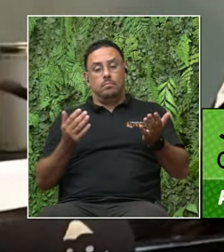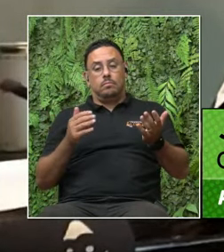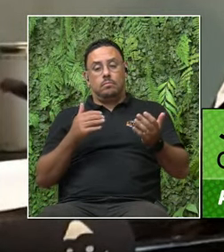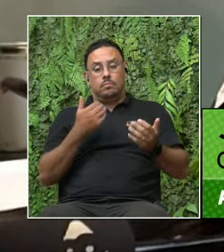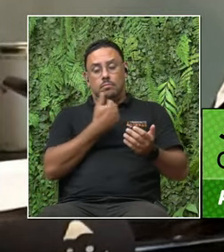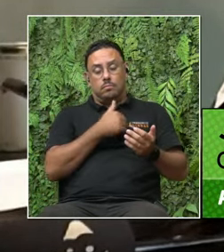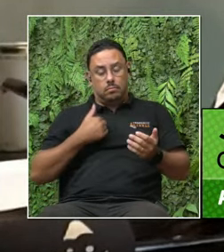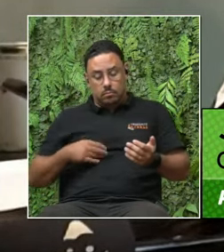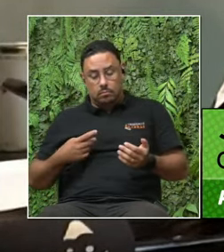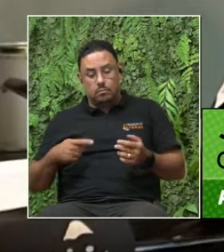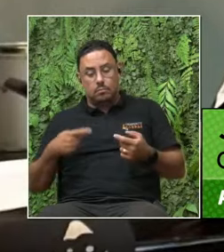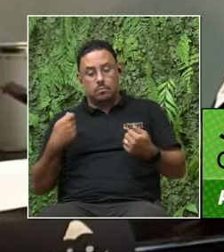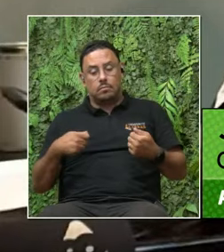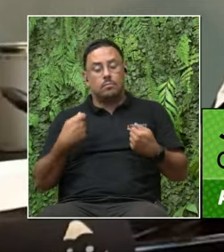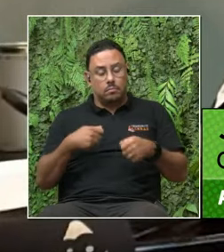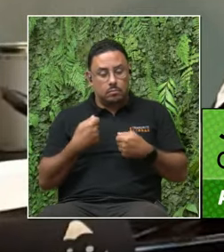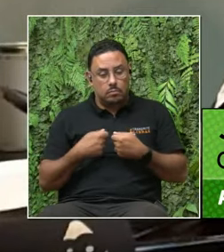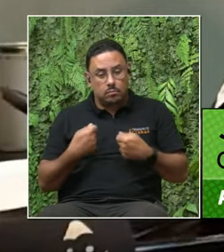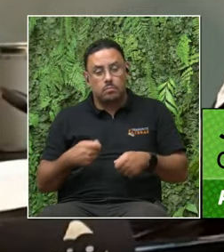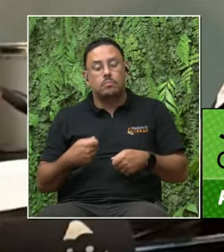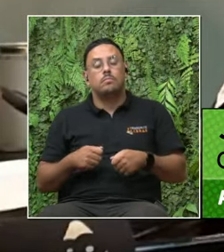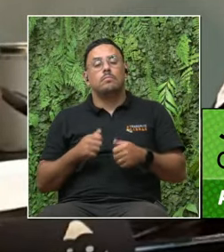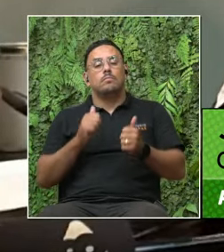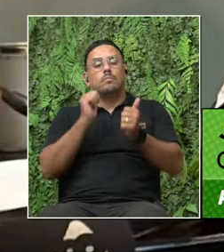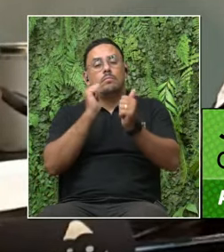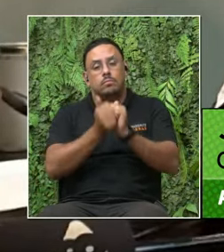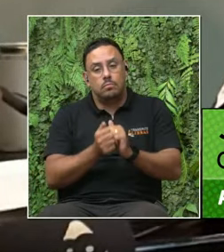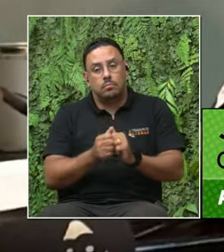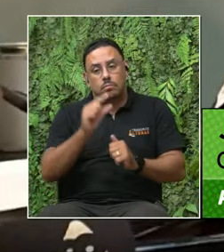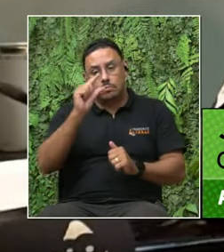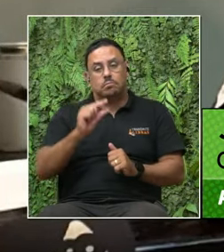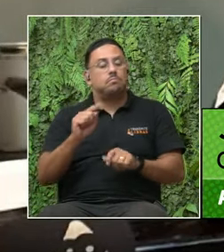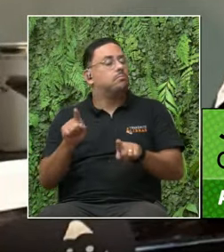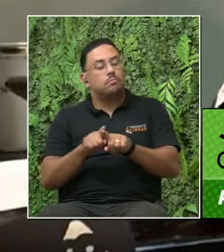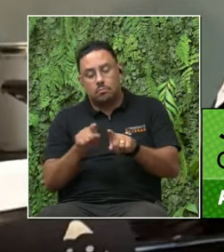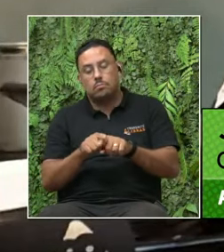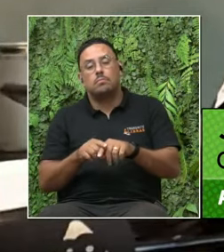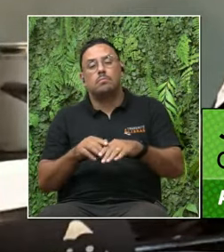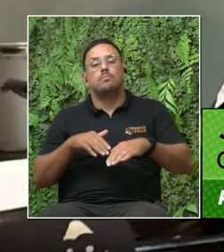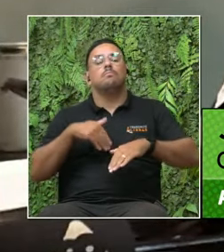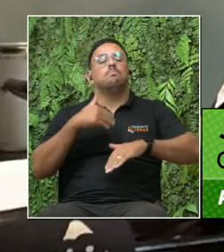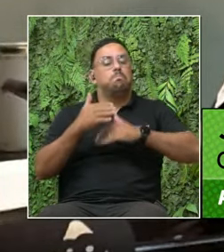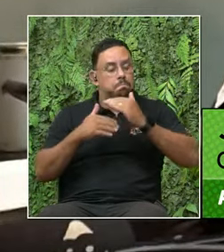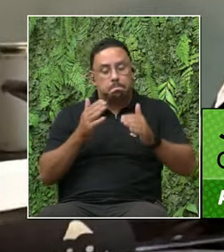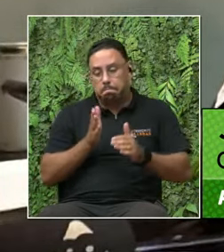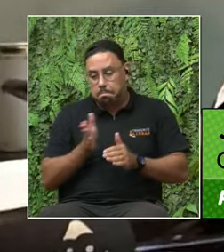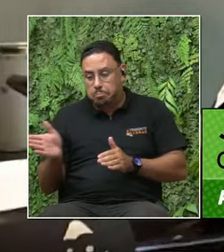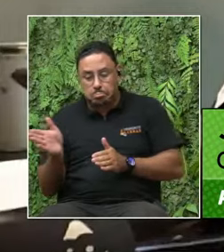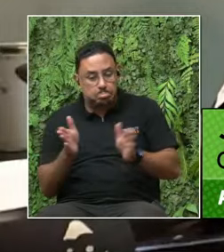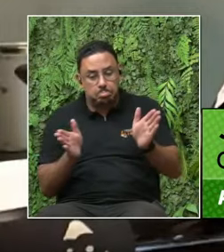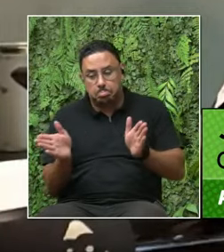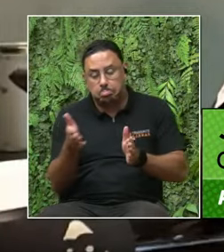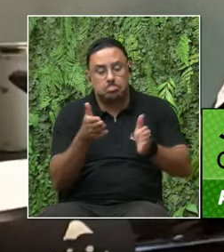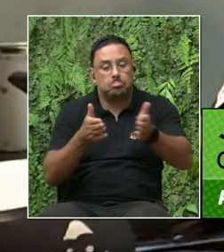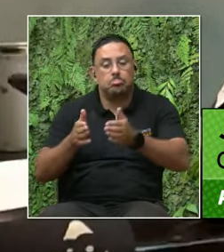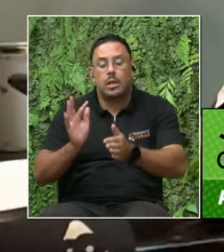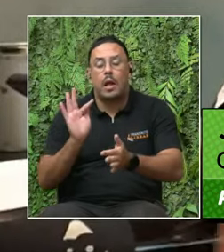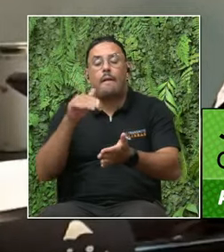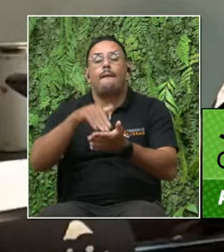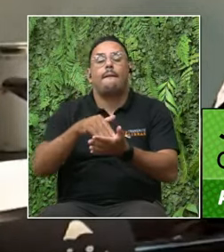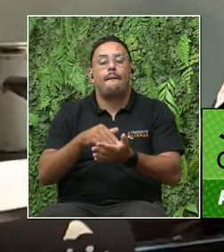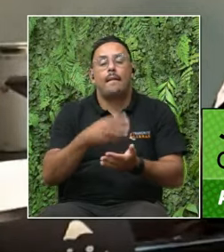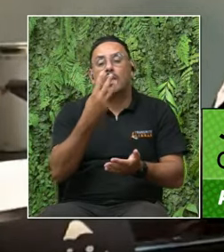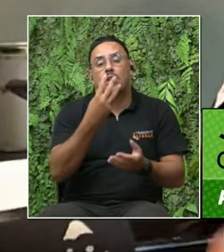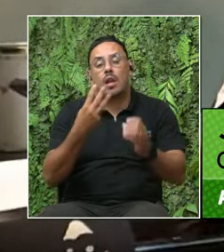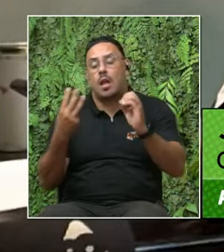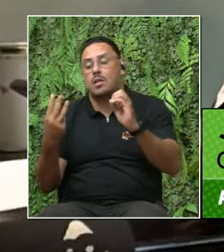adversário inferior o atlética também tinha que jogar menos não o Atlético jogou construiu mais tocou muito a bola criou várias oportunidades no final do primeiro tempo já